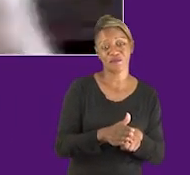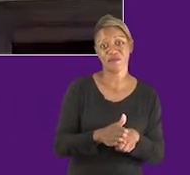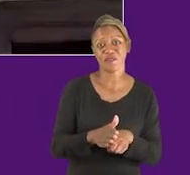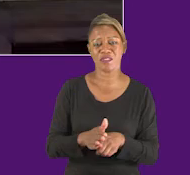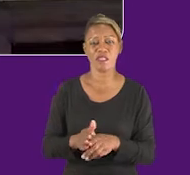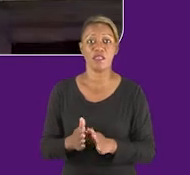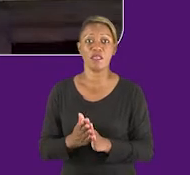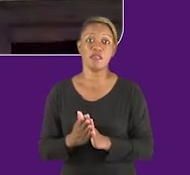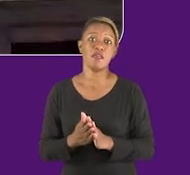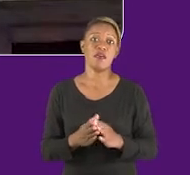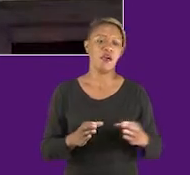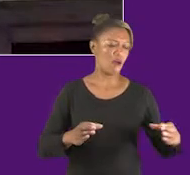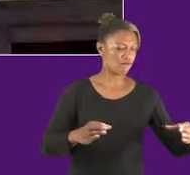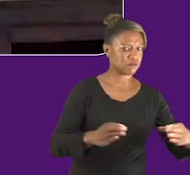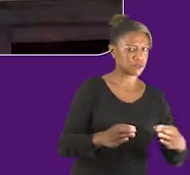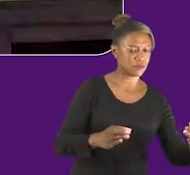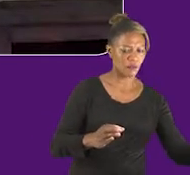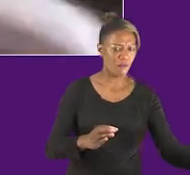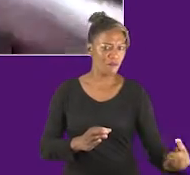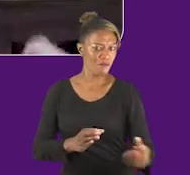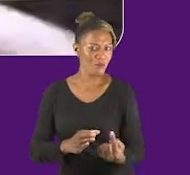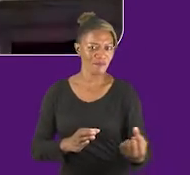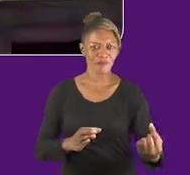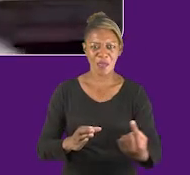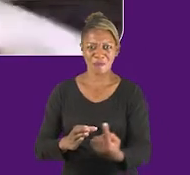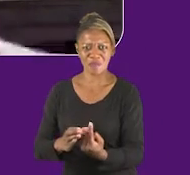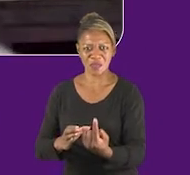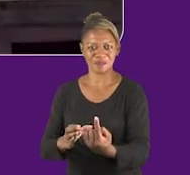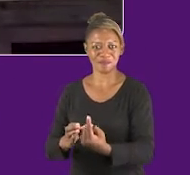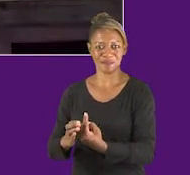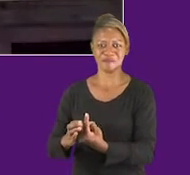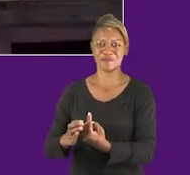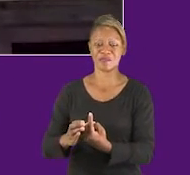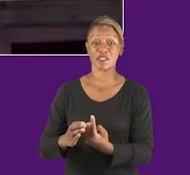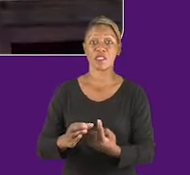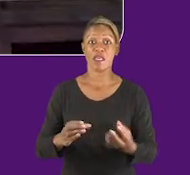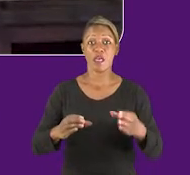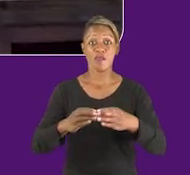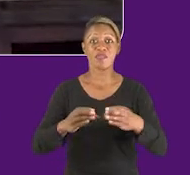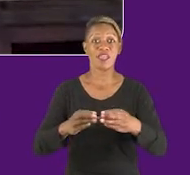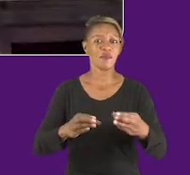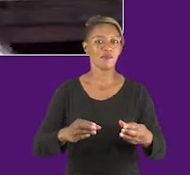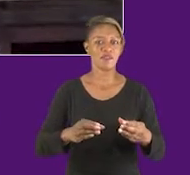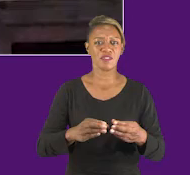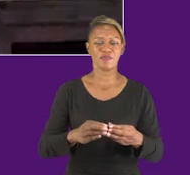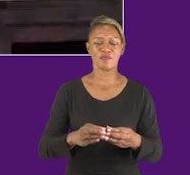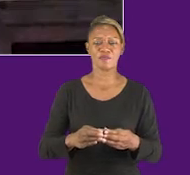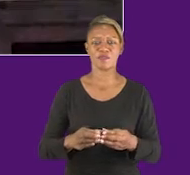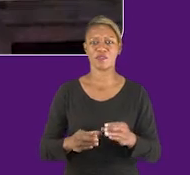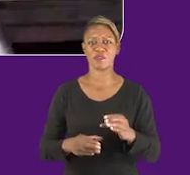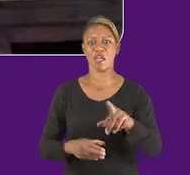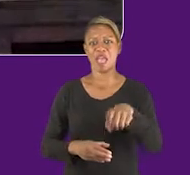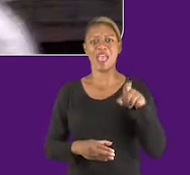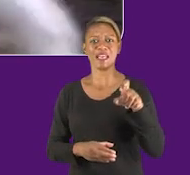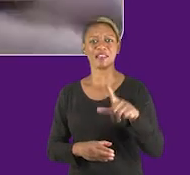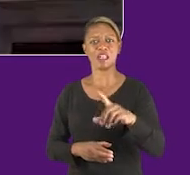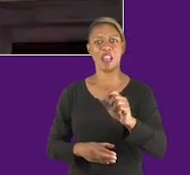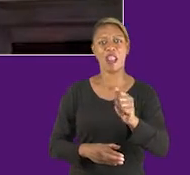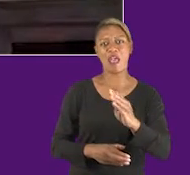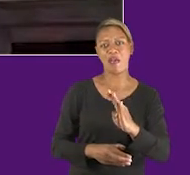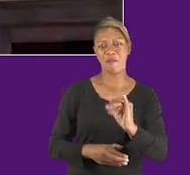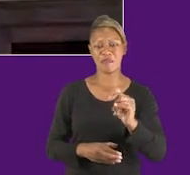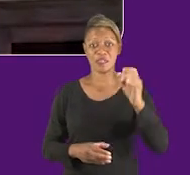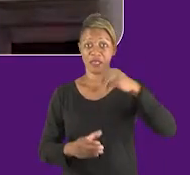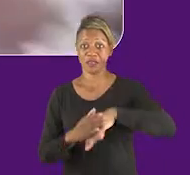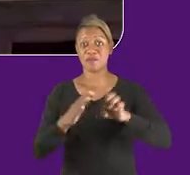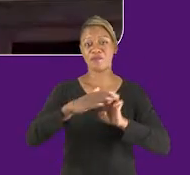as pessoas para dentro dessa conversa né então é essa abordagem que a gente prática dentro do ex web dentro de toda a